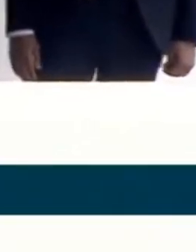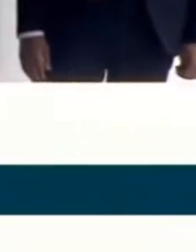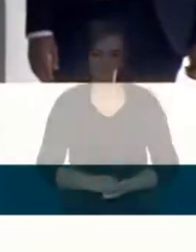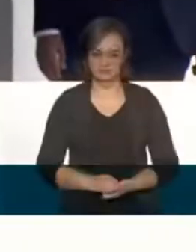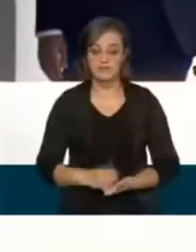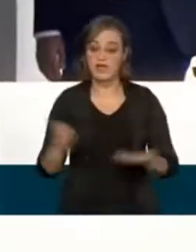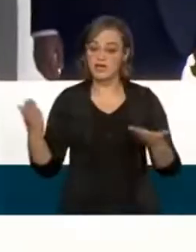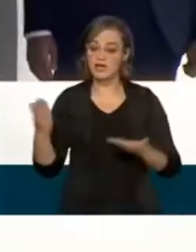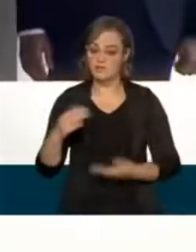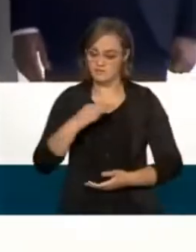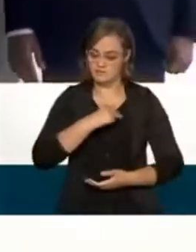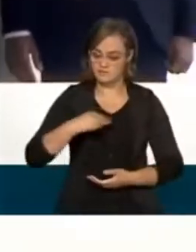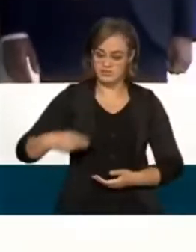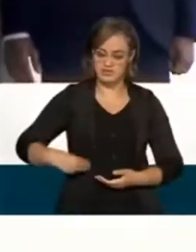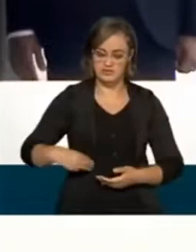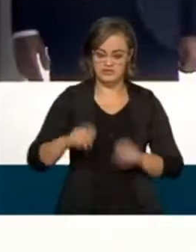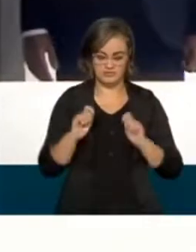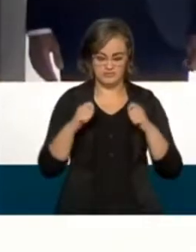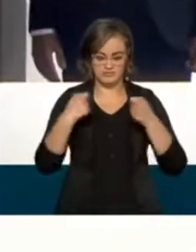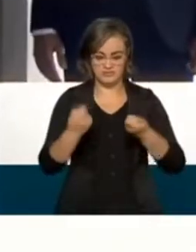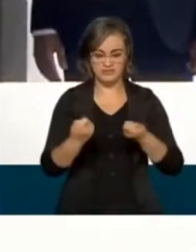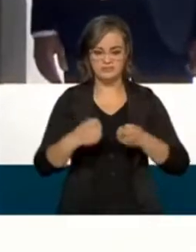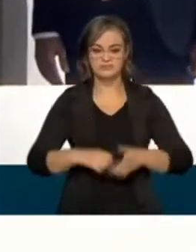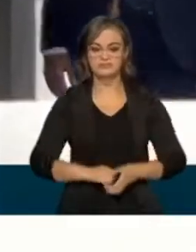Palavras do Ministro de Estado da Defesa.